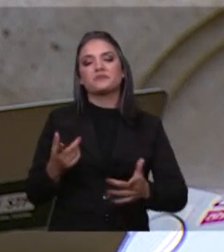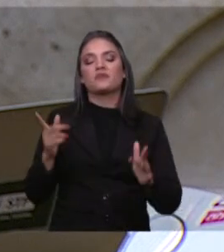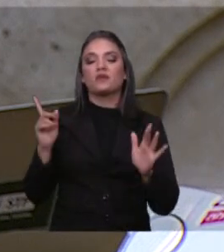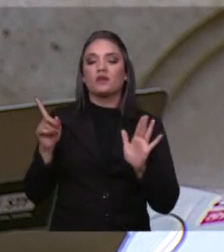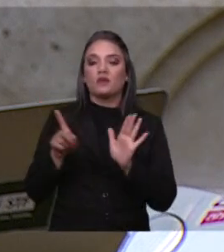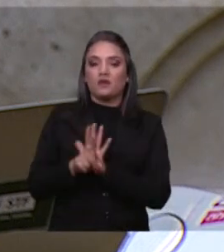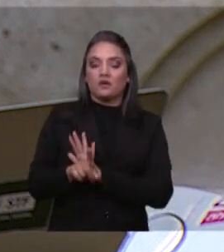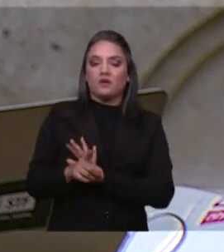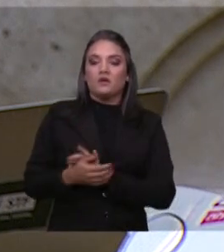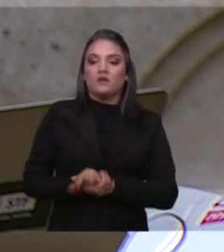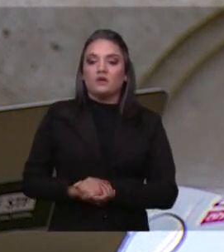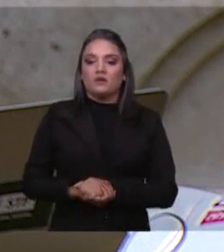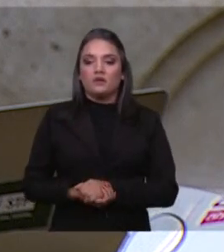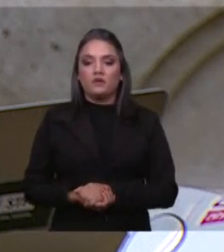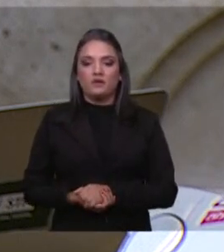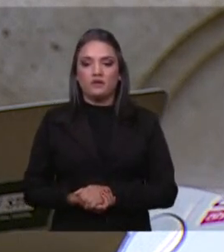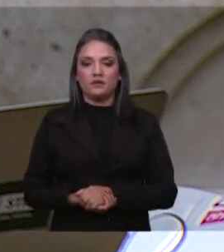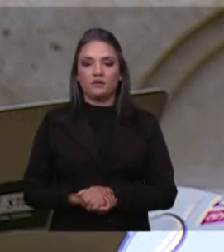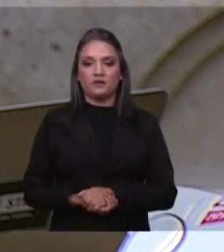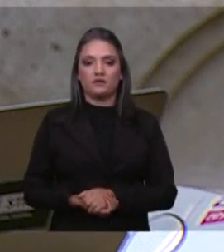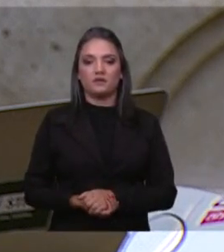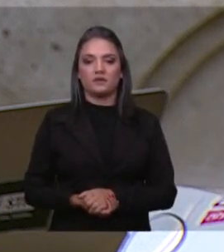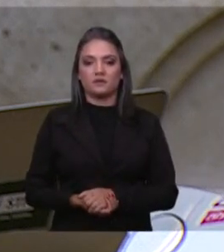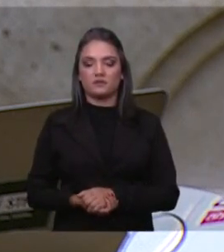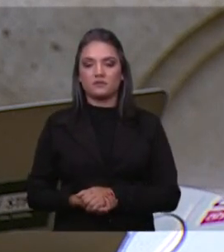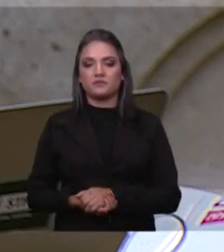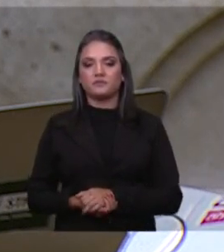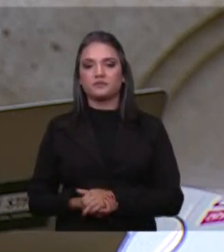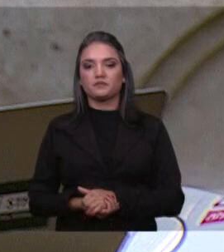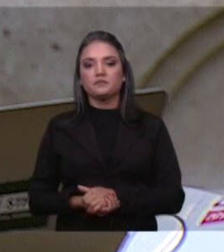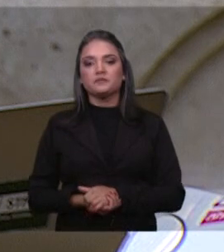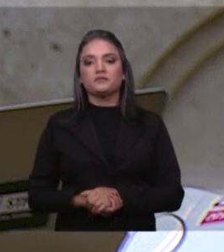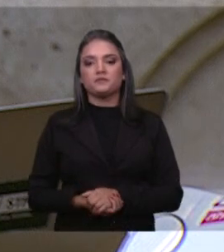e essa seria um pouco a minha posição aqui.